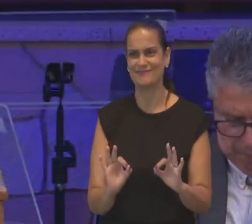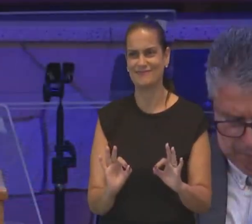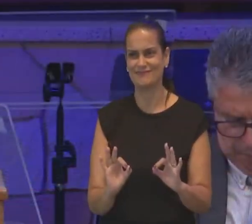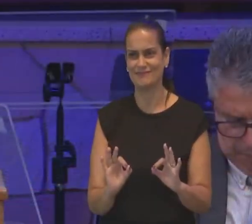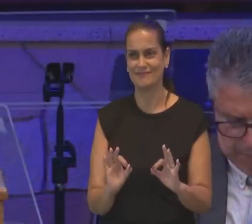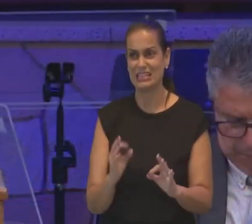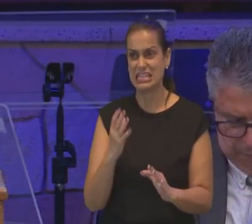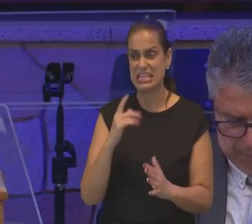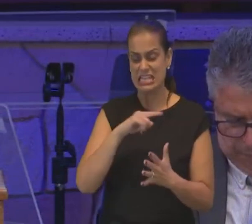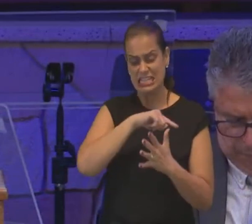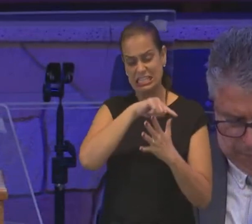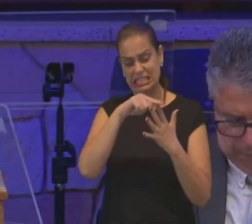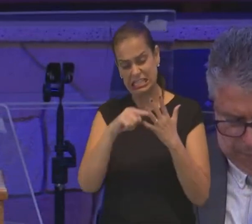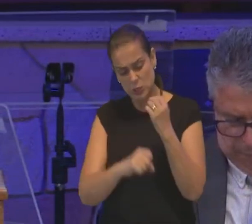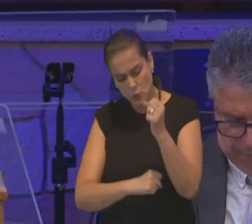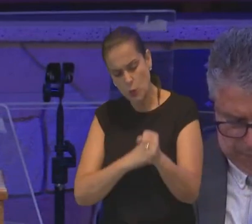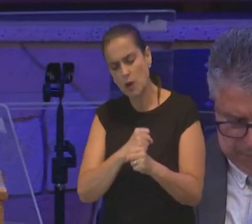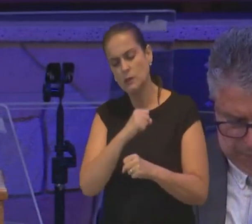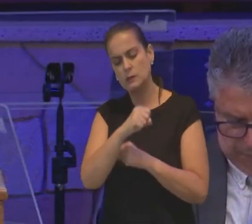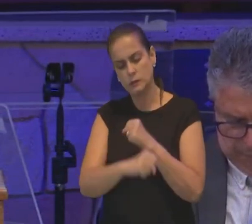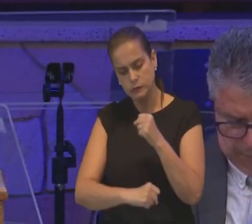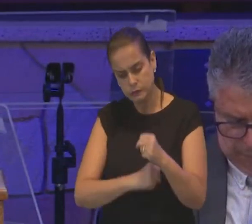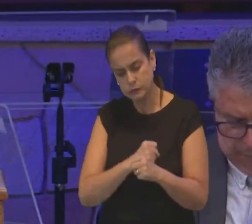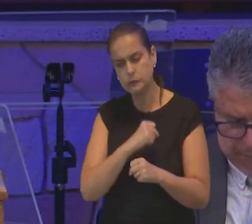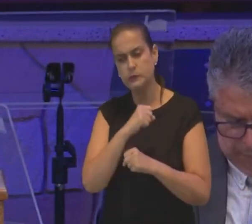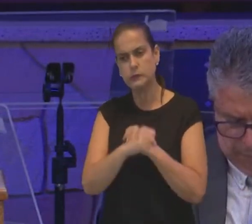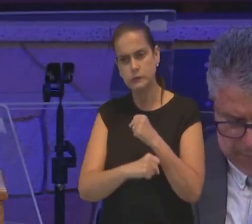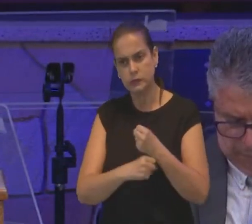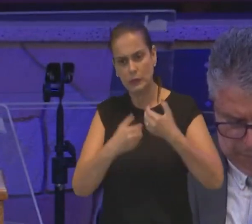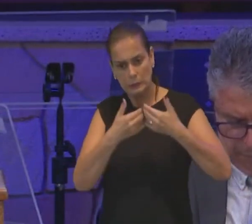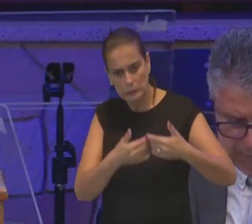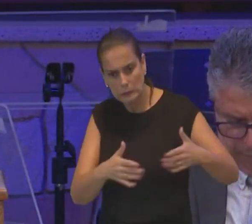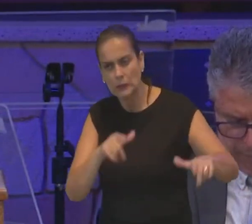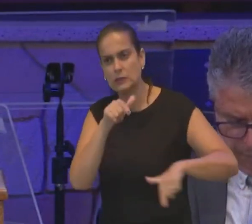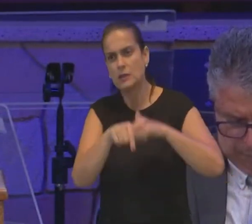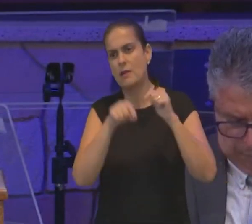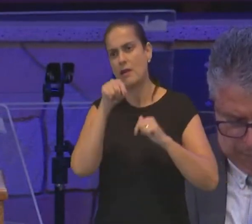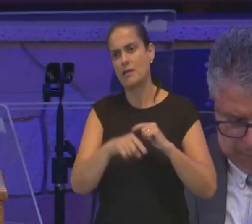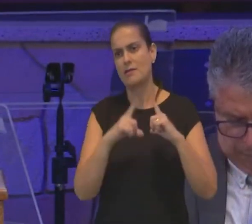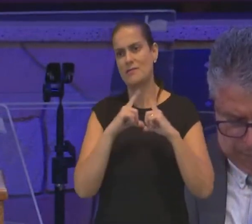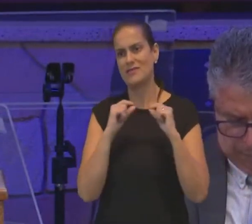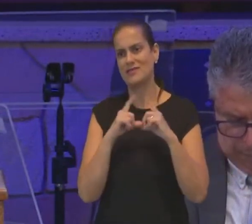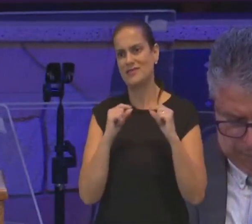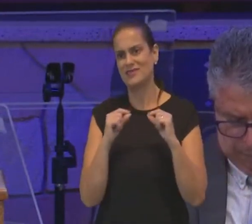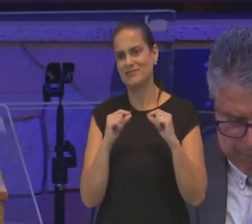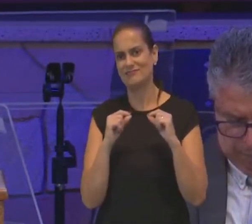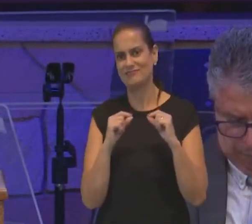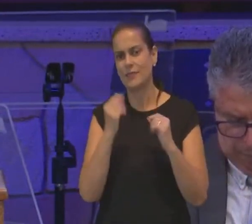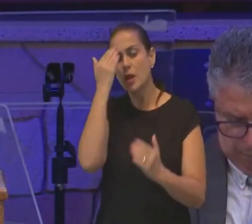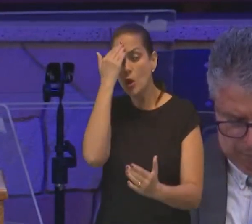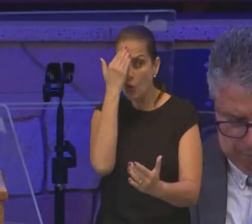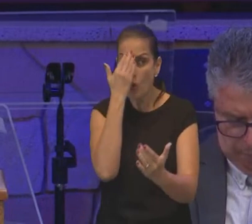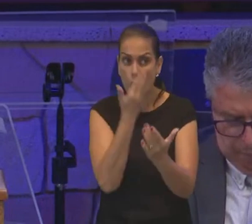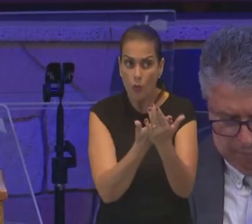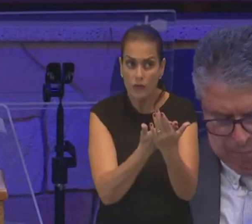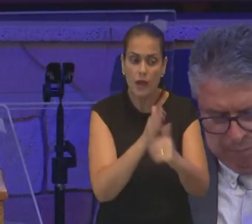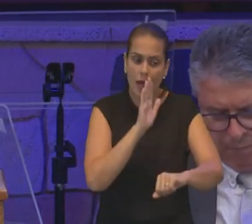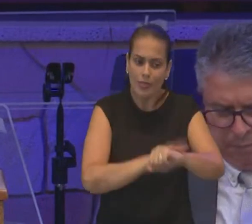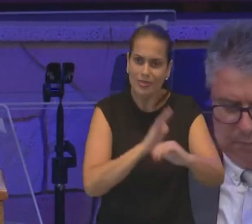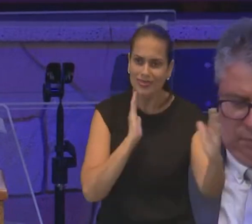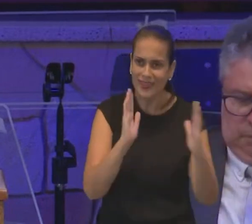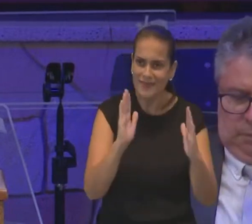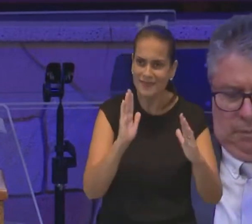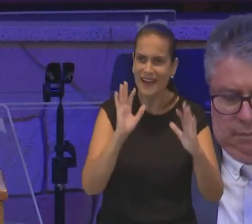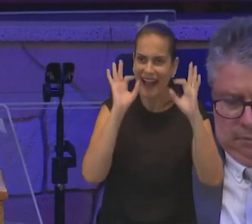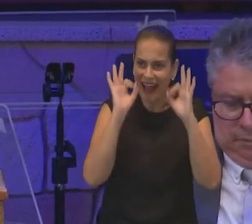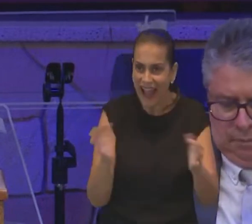5 anos que a gente já vem pelejando para abrir esse trabalho aqui. Eu acredito que o tempo certo é esse.